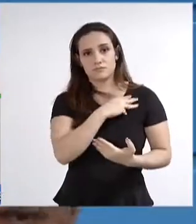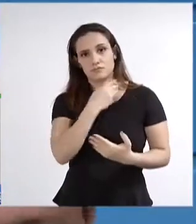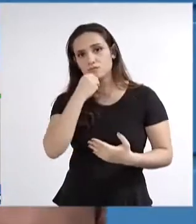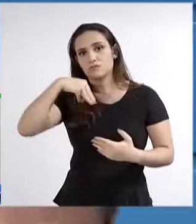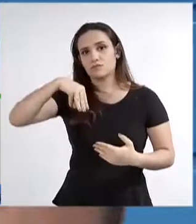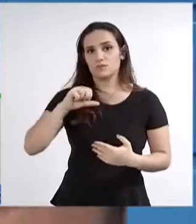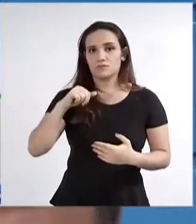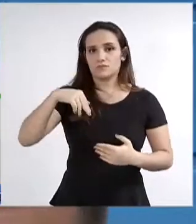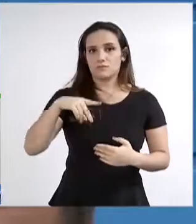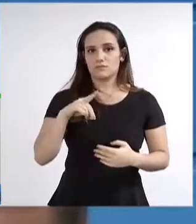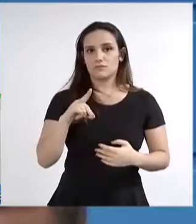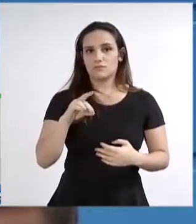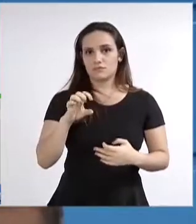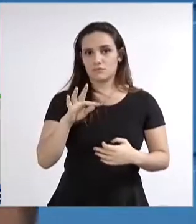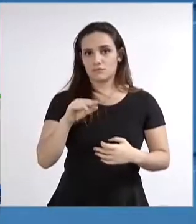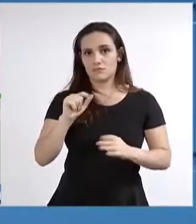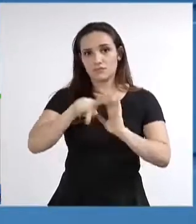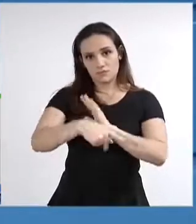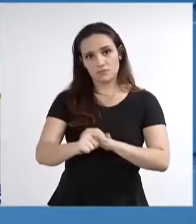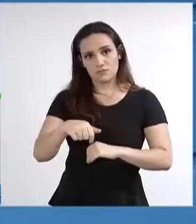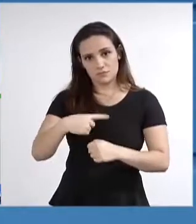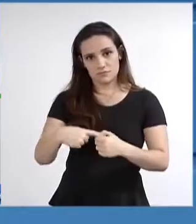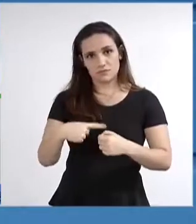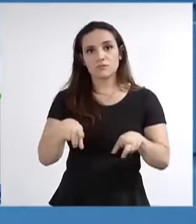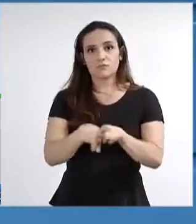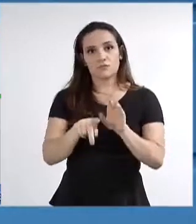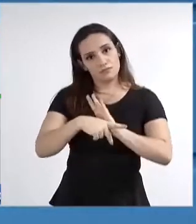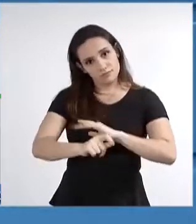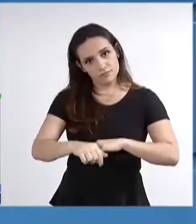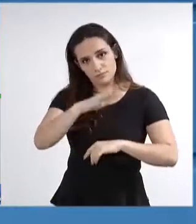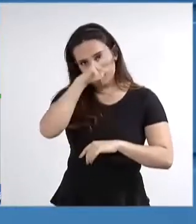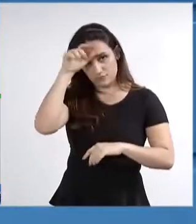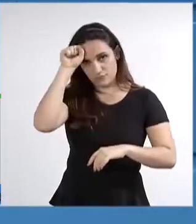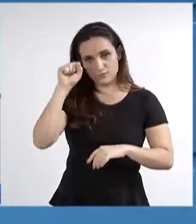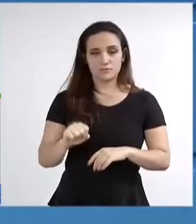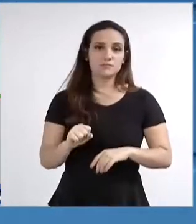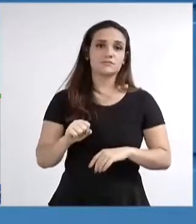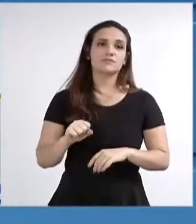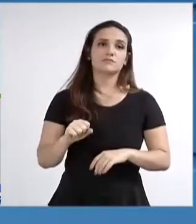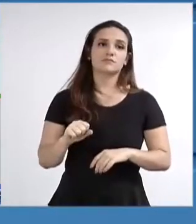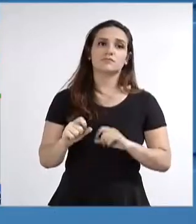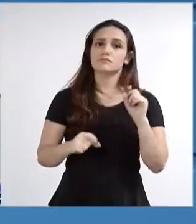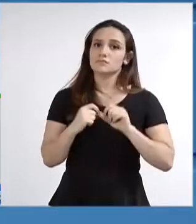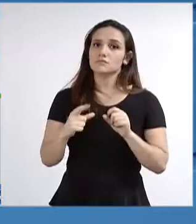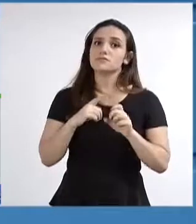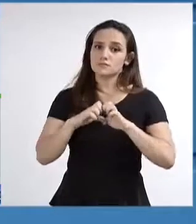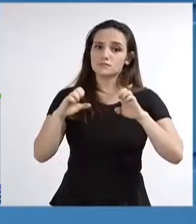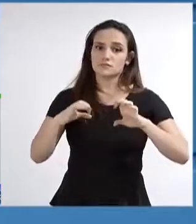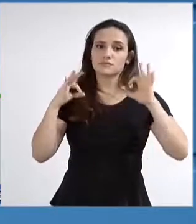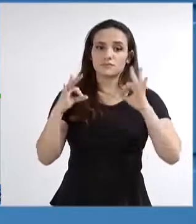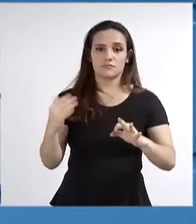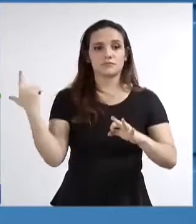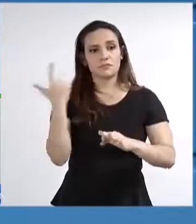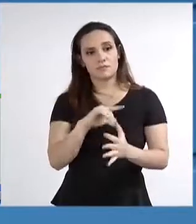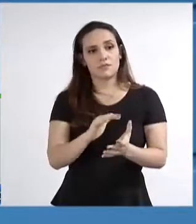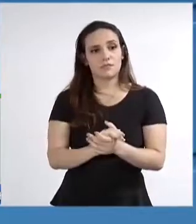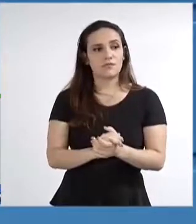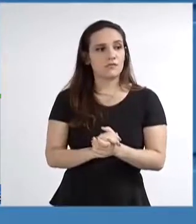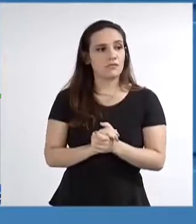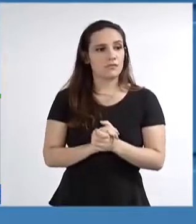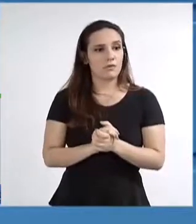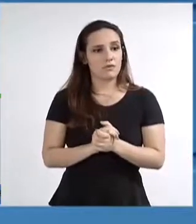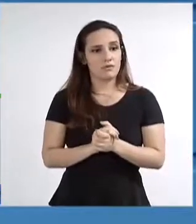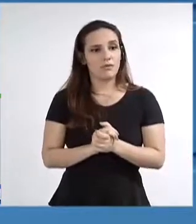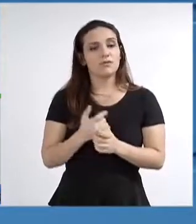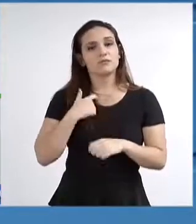nossa cidade, daqui do nosso estado, ministro da Saúde, que possamos realmente ter a infraestrutura necessária. E aí o governador falando